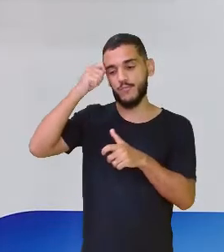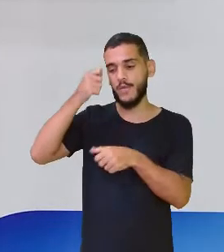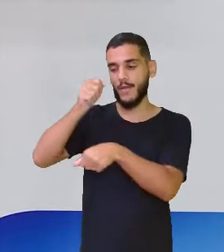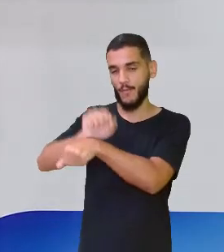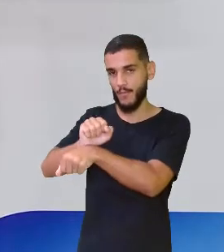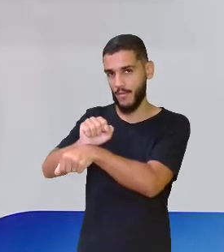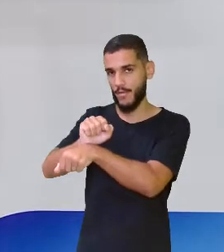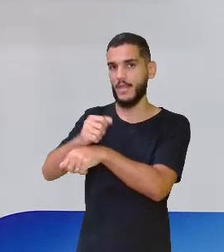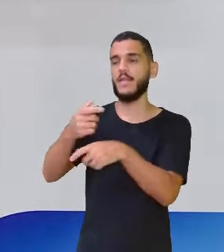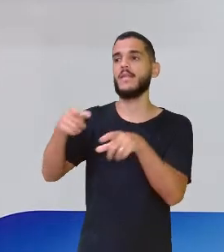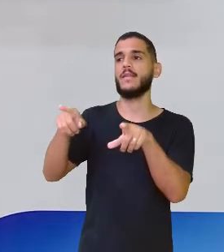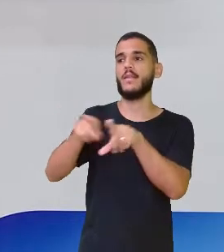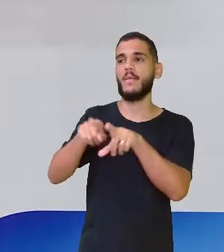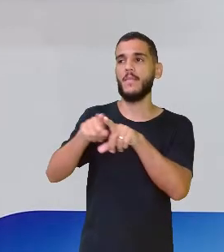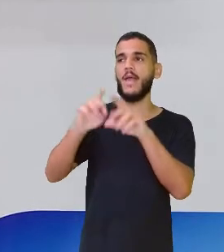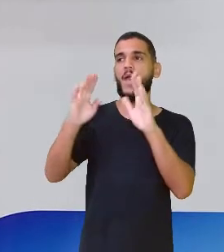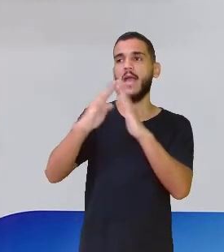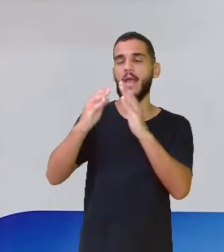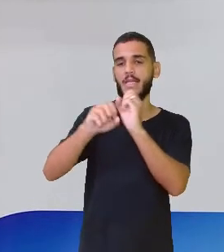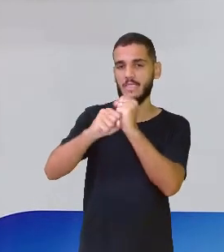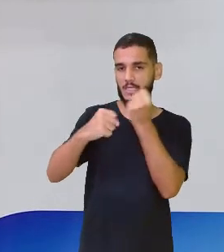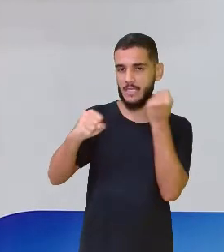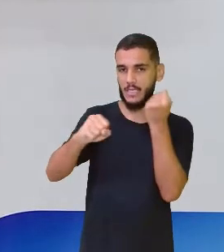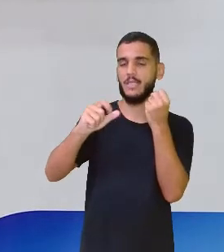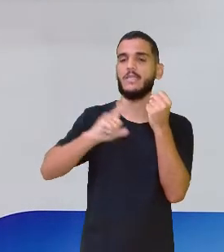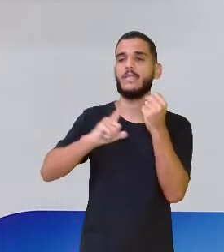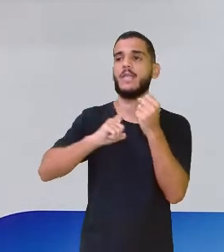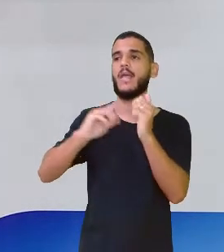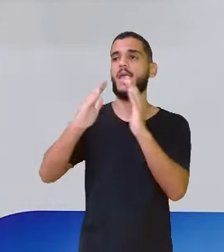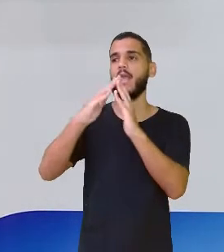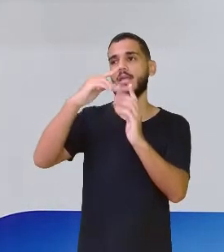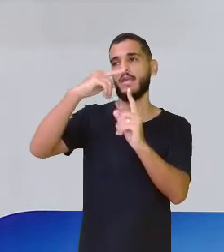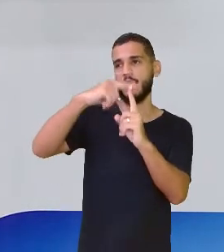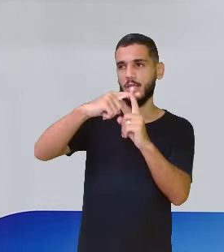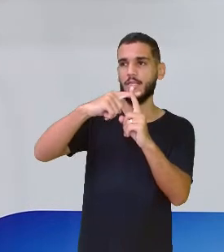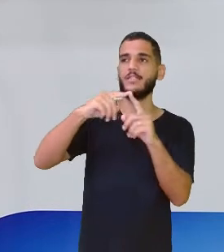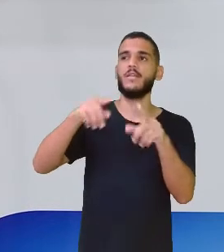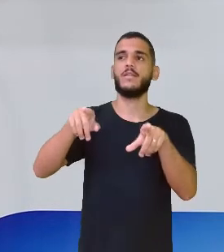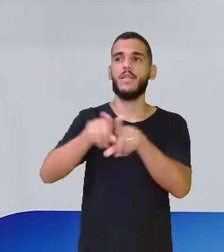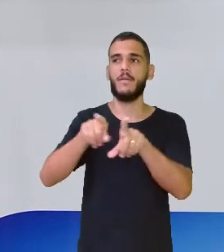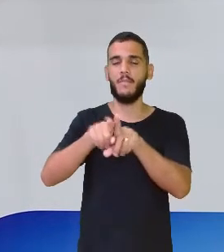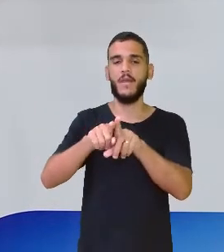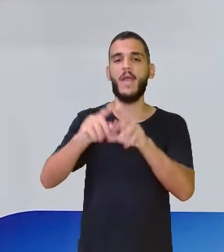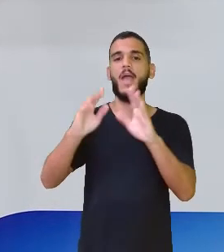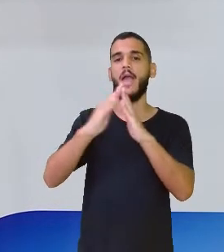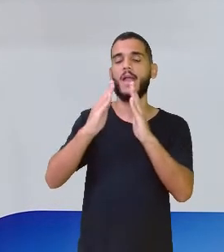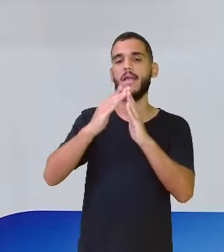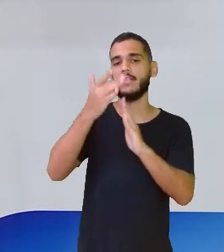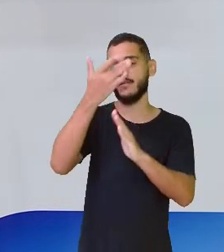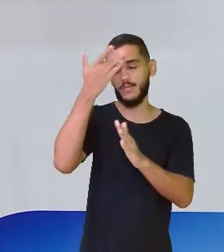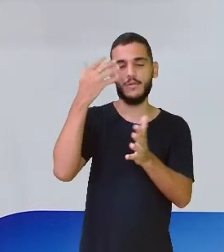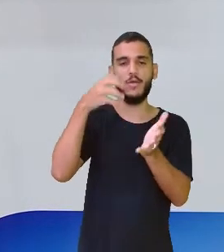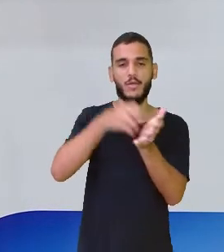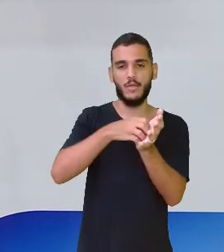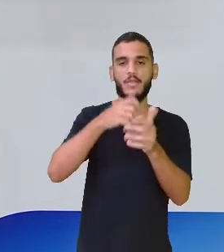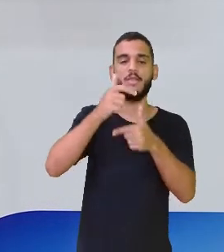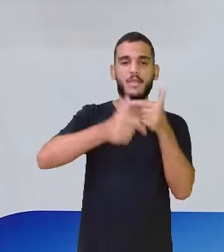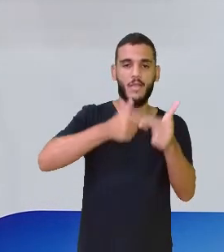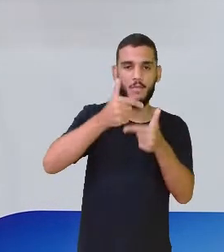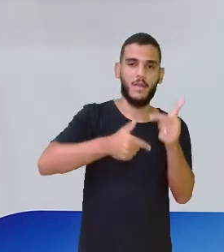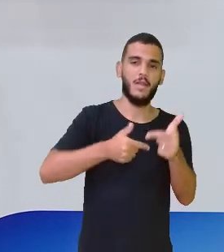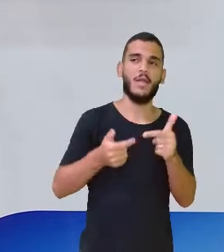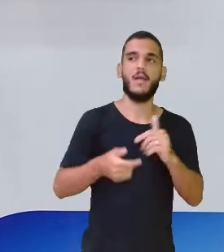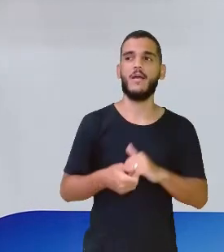casa grande, a gente tem a capela, a gente tem a casa dos funcionários, né, que trabalhavam